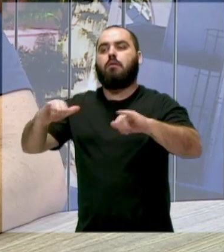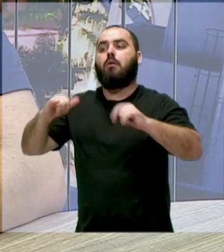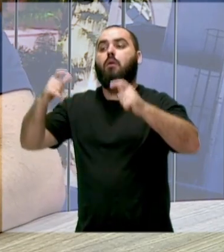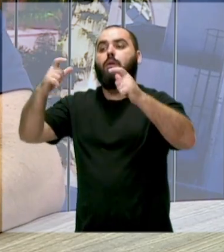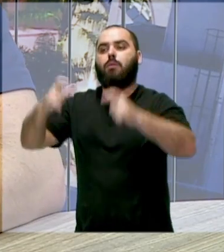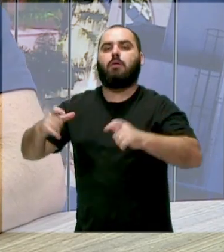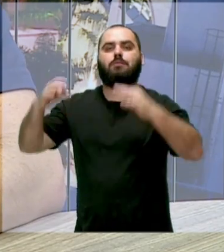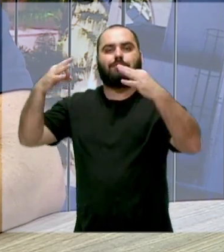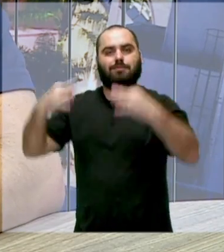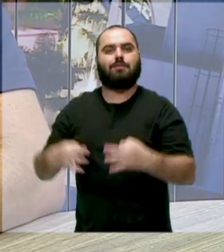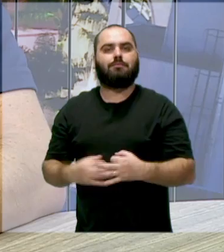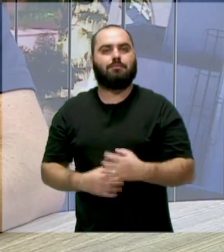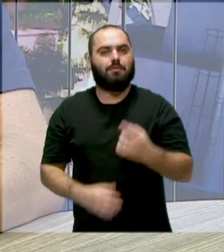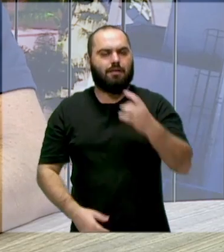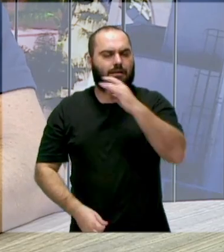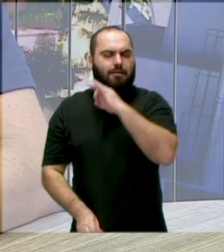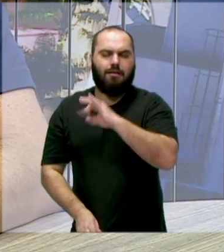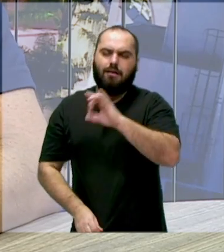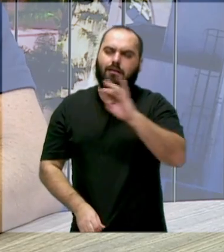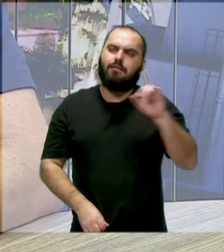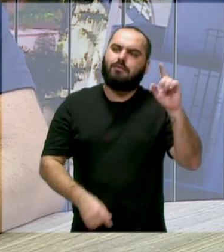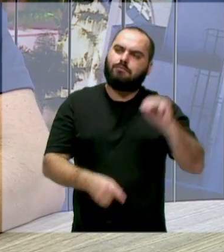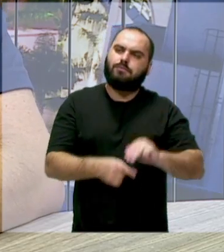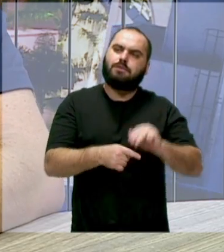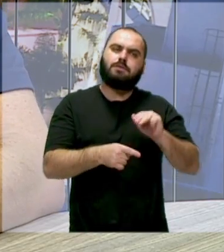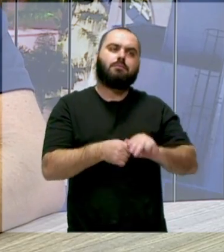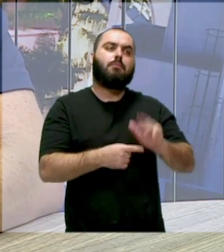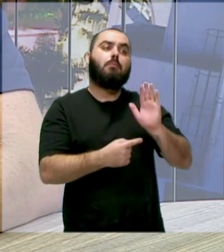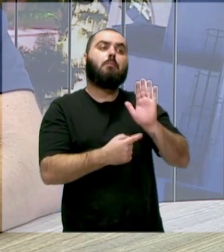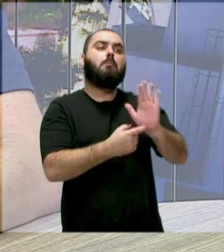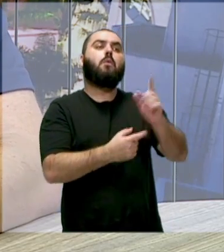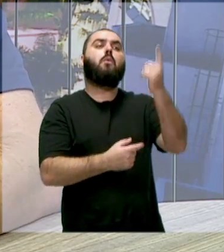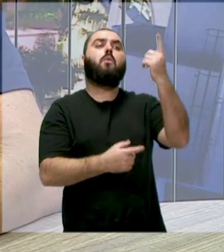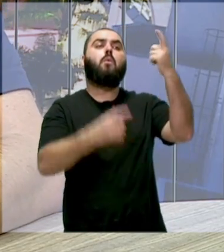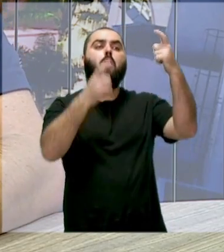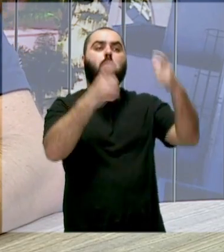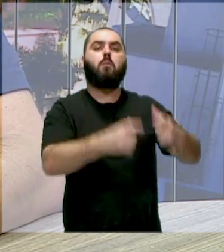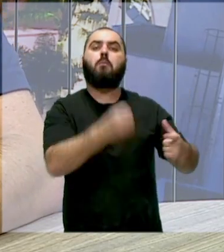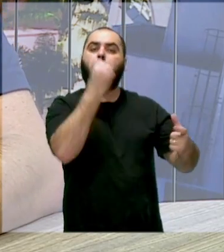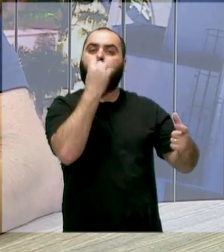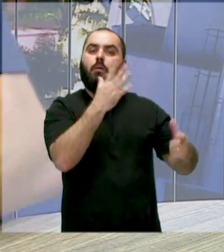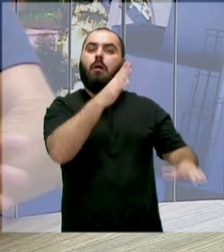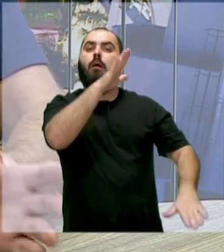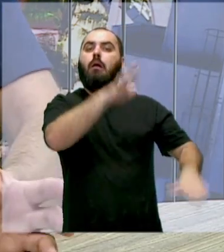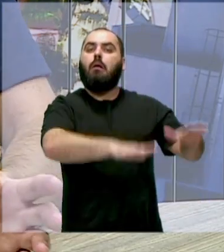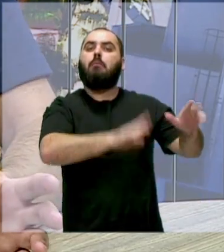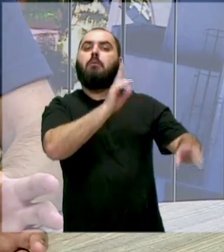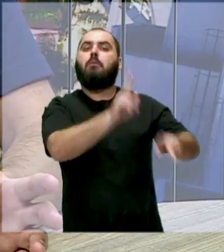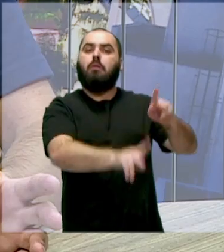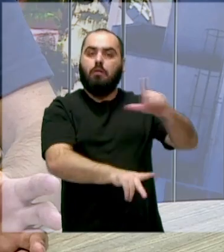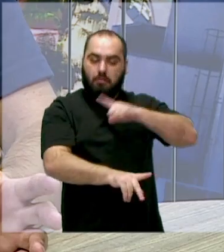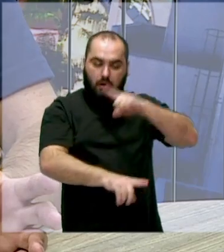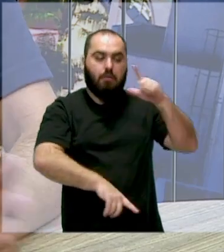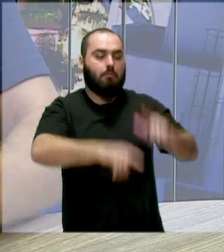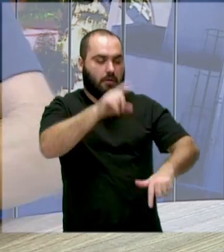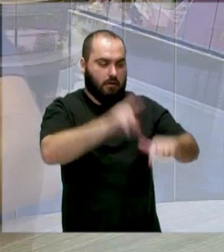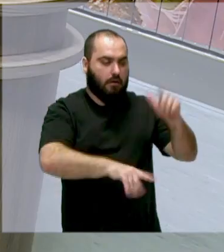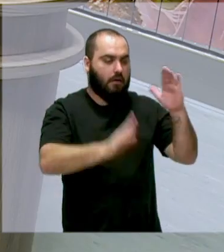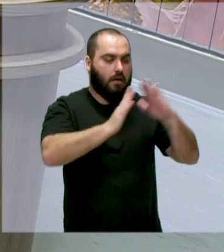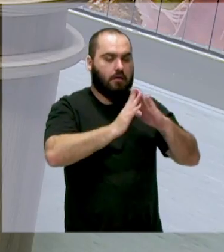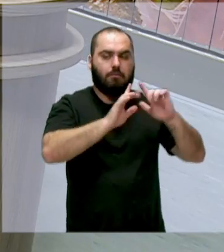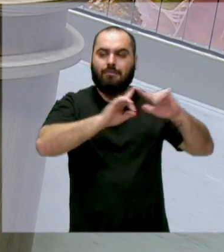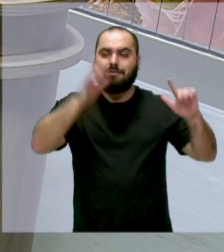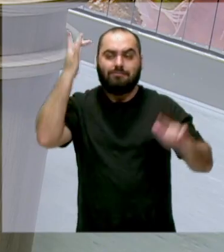descarte, oferecer locais de descarte, porque muitas vezes a população tem o material e o que eu faço? E, gente,